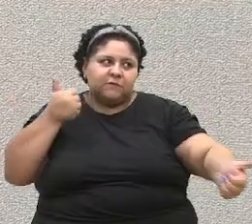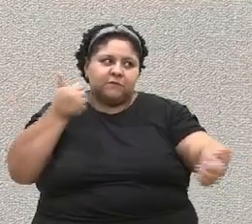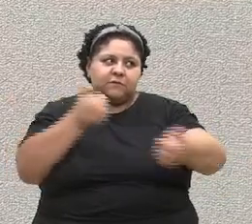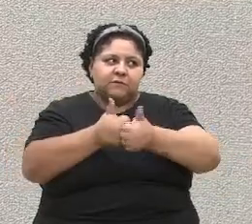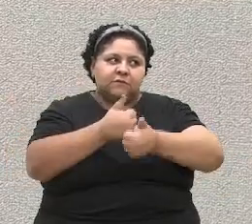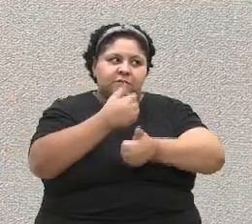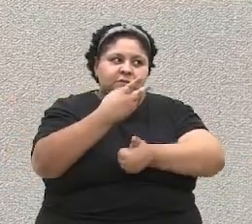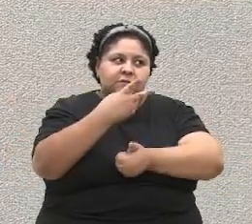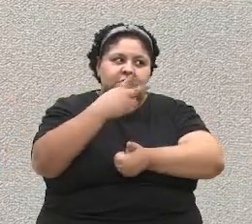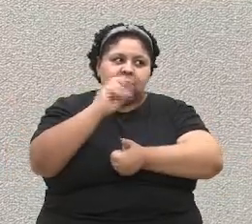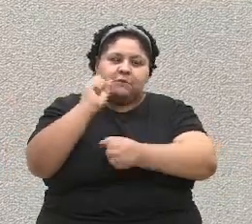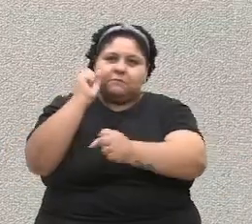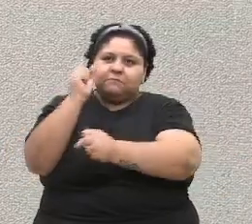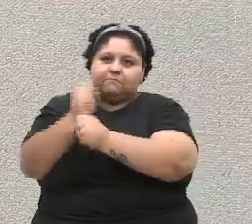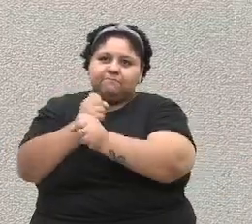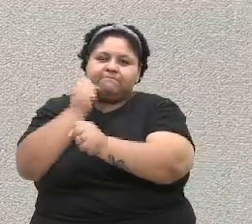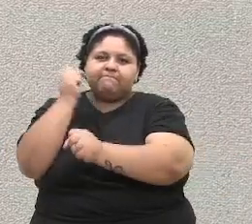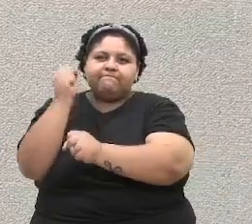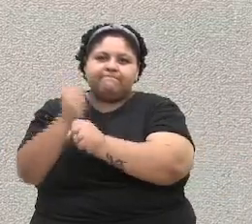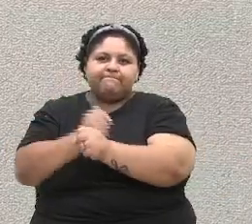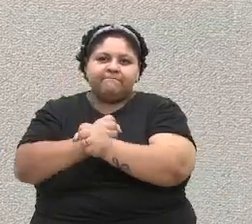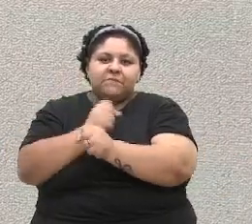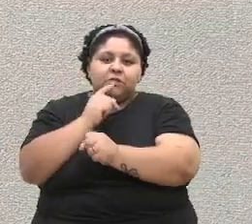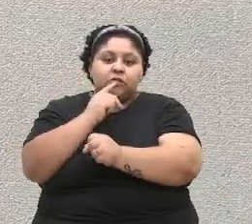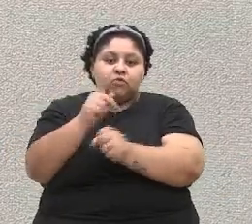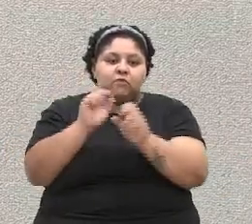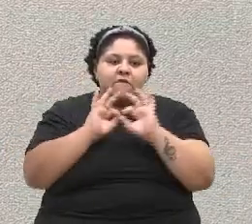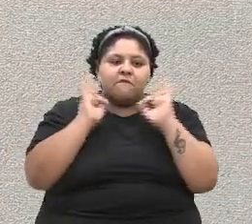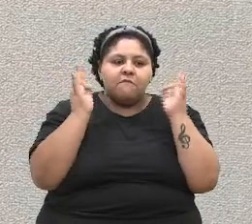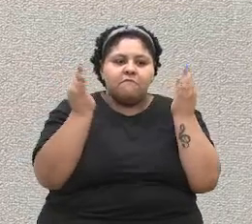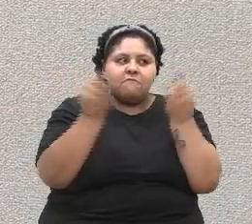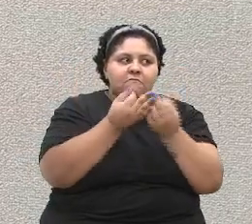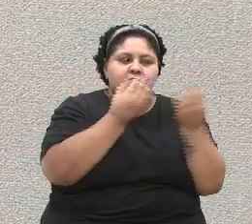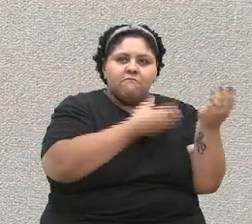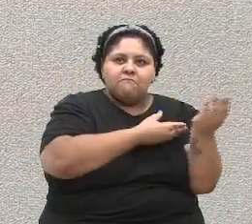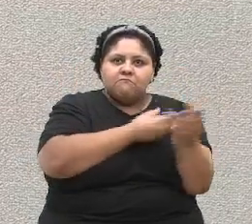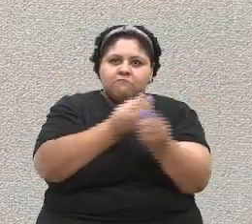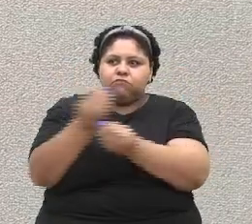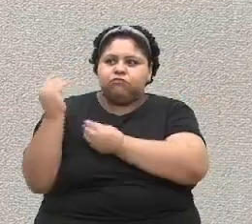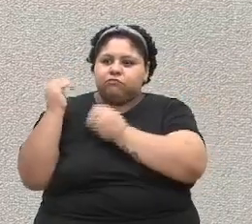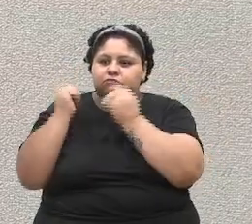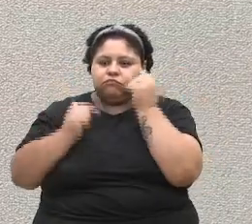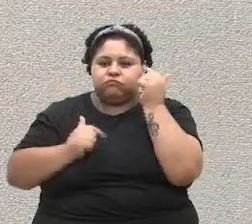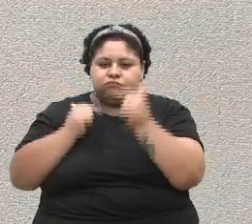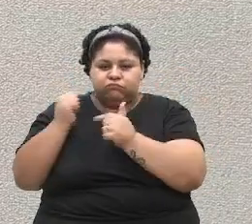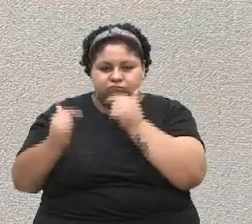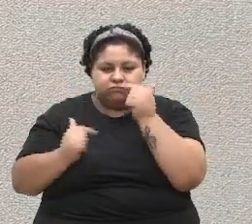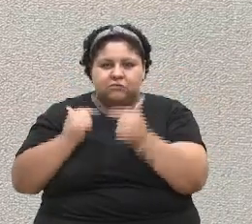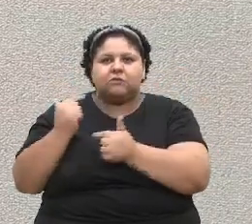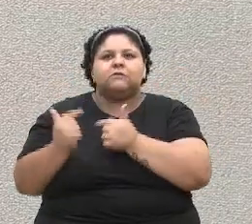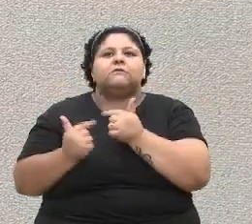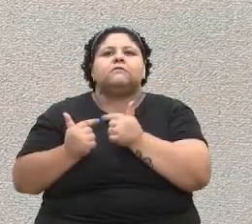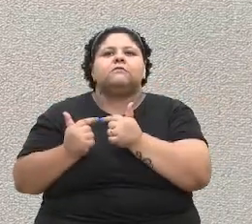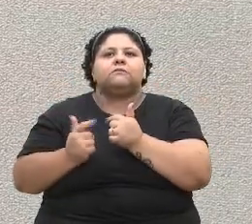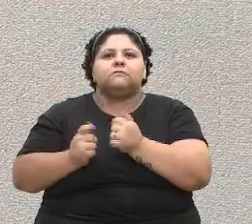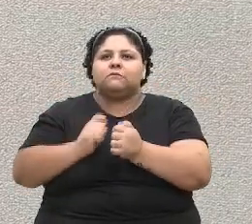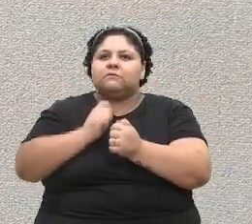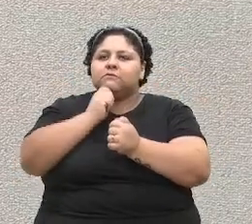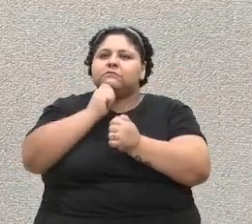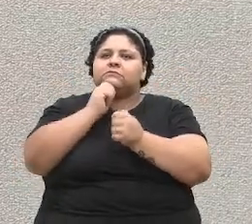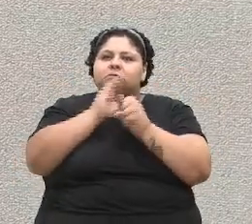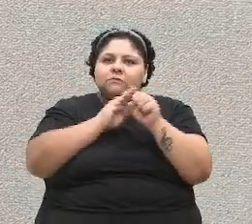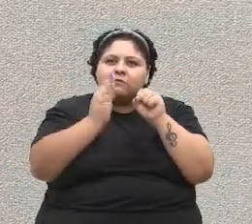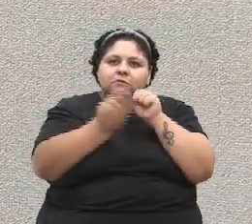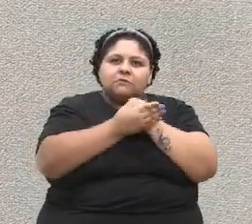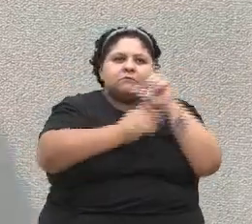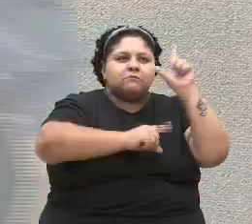20 anos, ele e sua família. Muito ele trabalhou e trabalha ainda pelo bairro Cruzeiro e